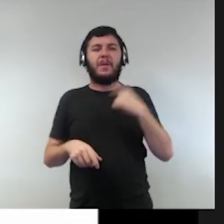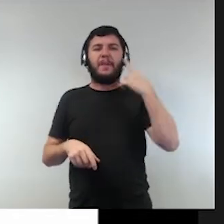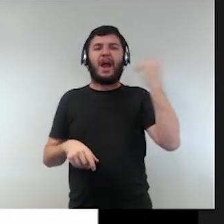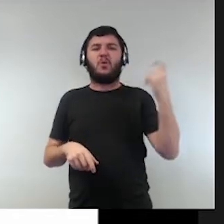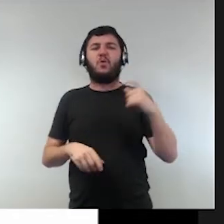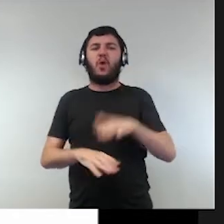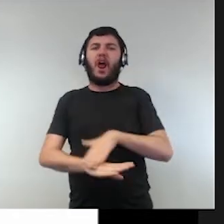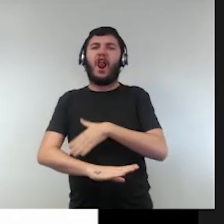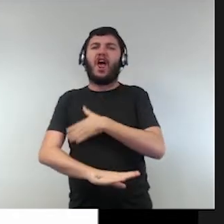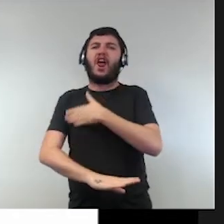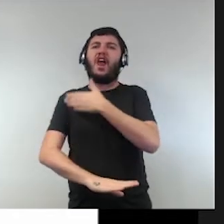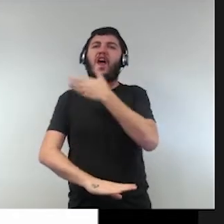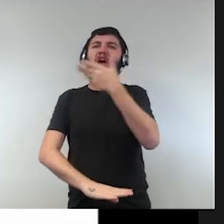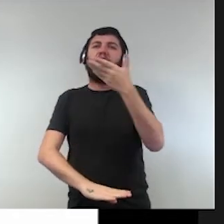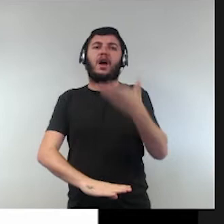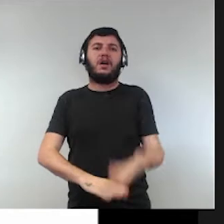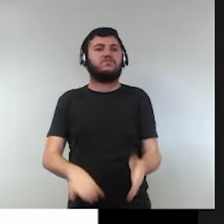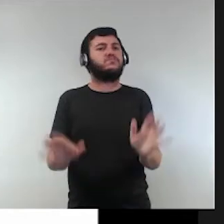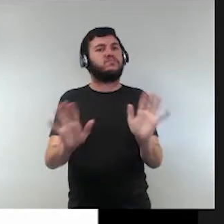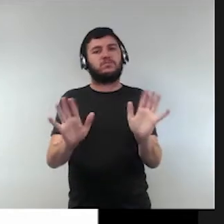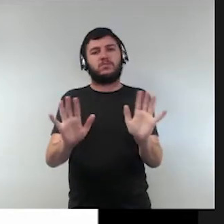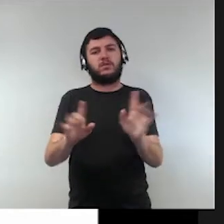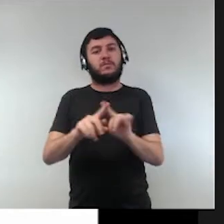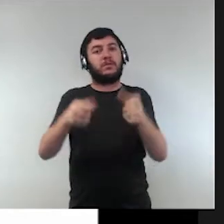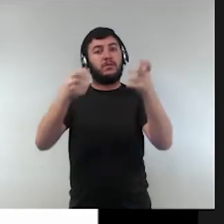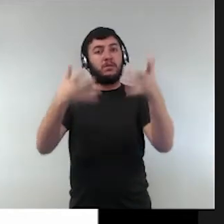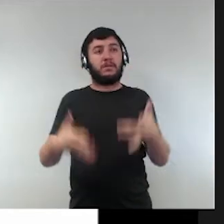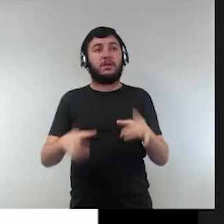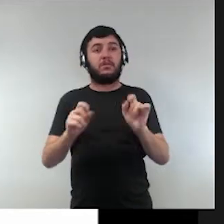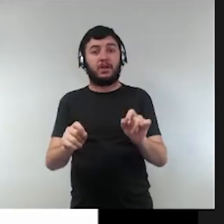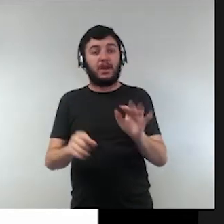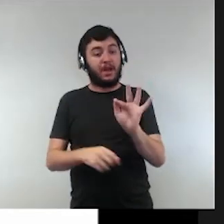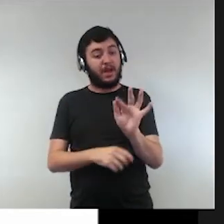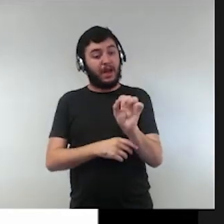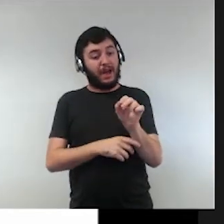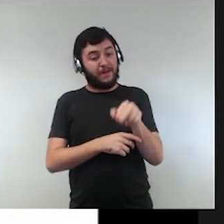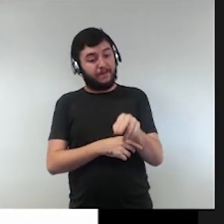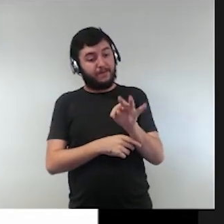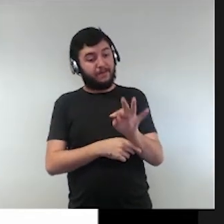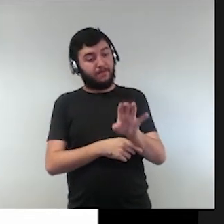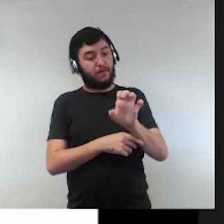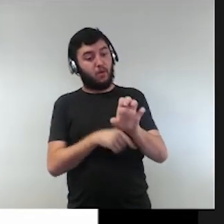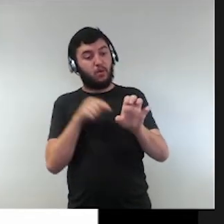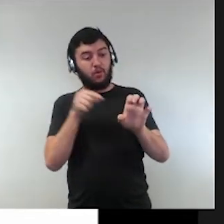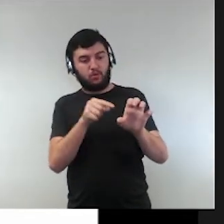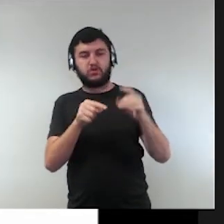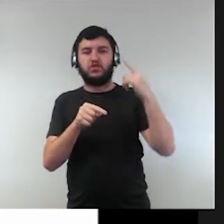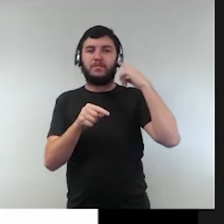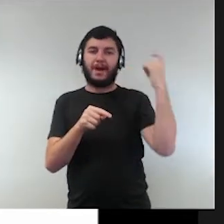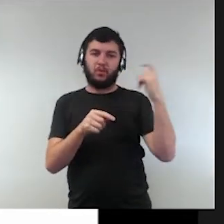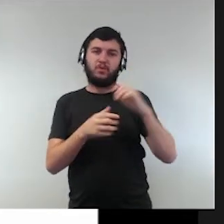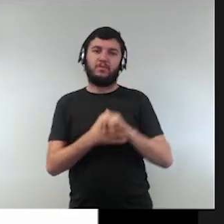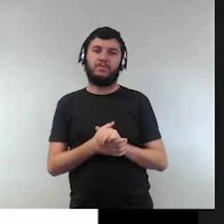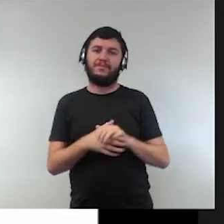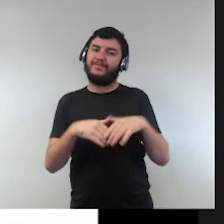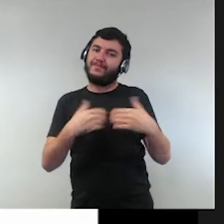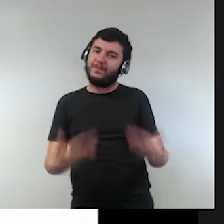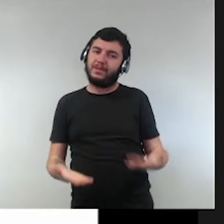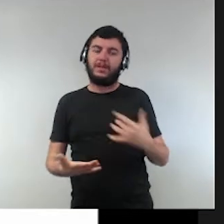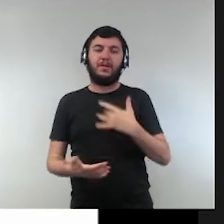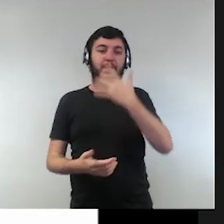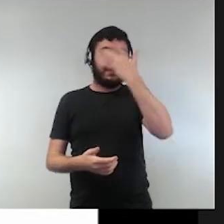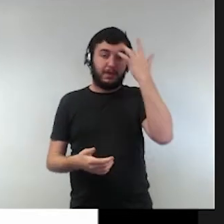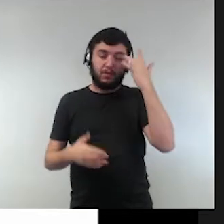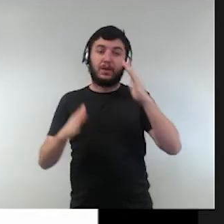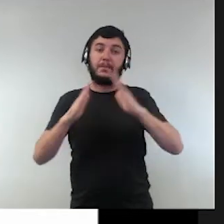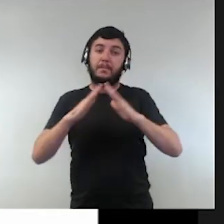ter, independente da fonte de quem faz o barulho. Por isso, em condições naturais, o condômino, o morador,